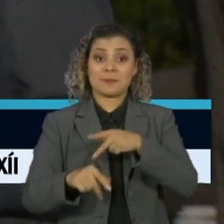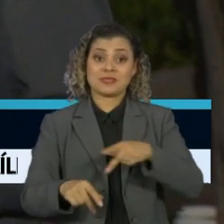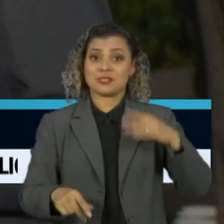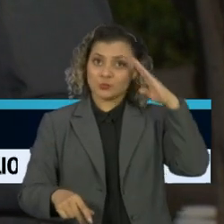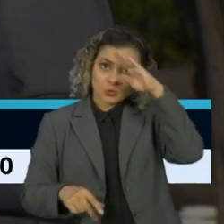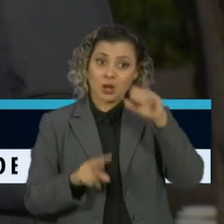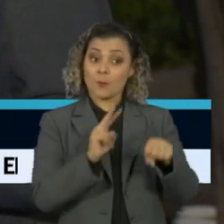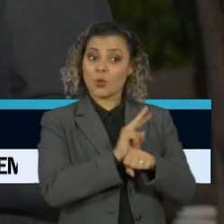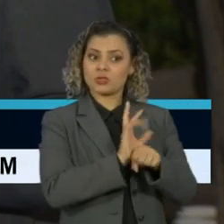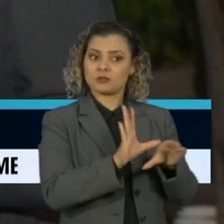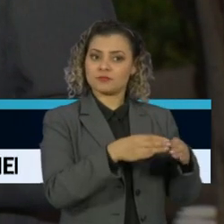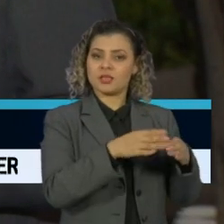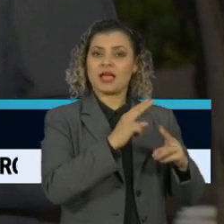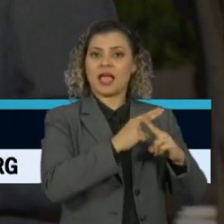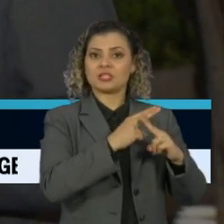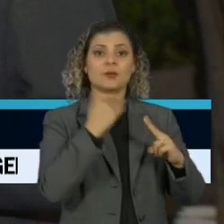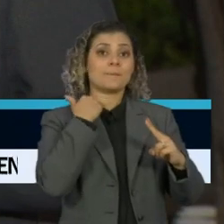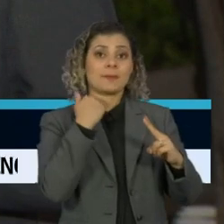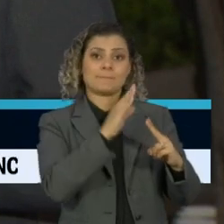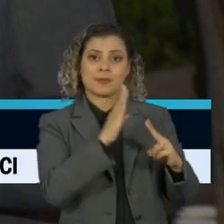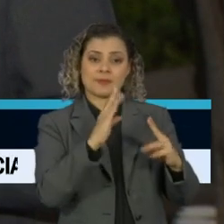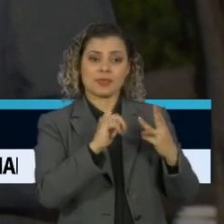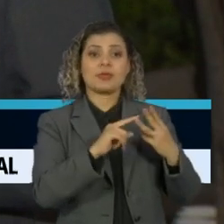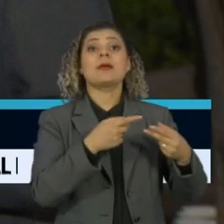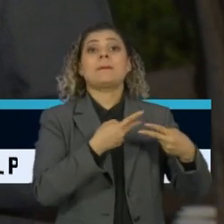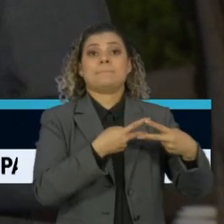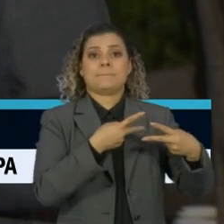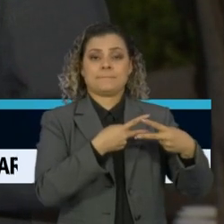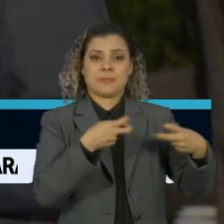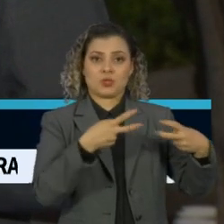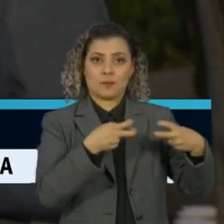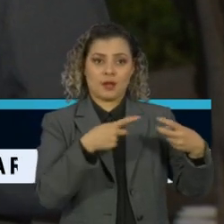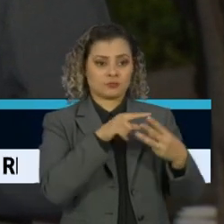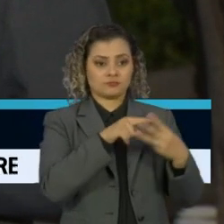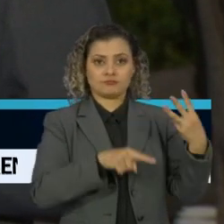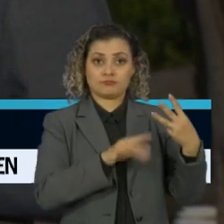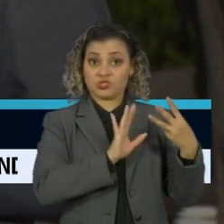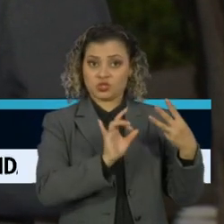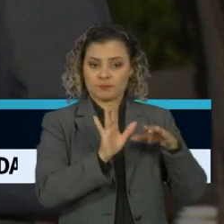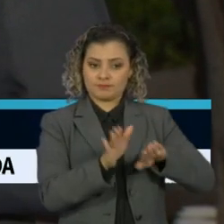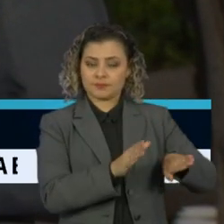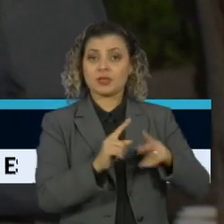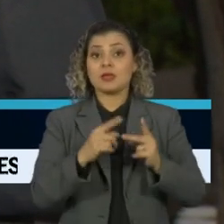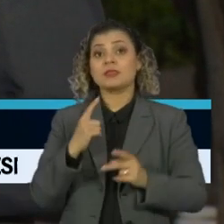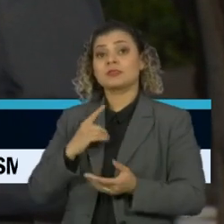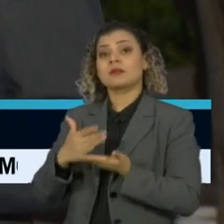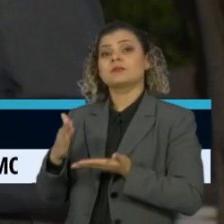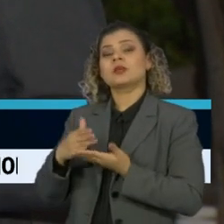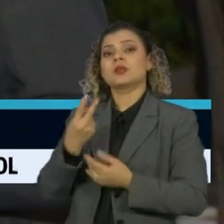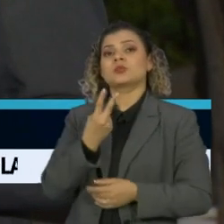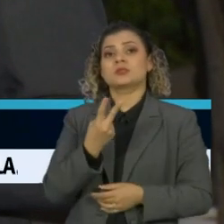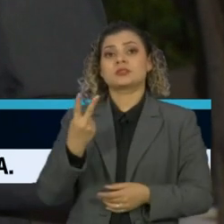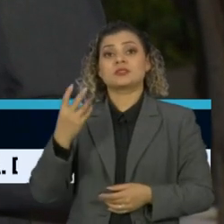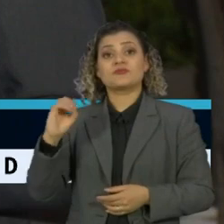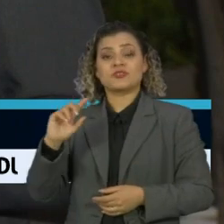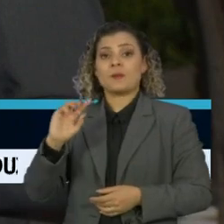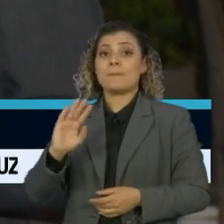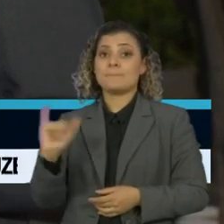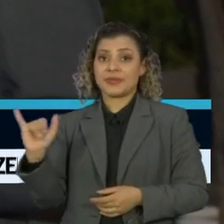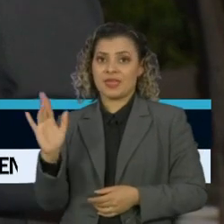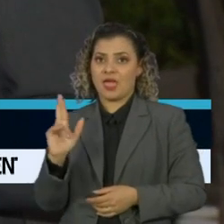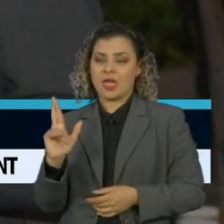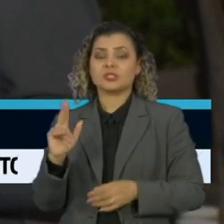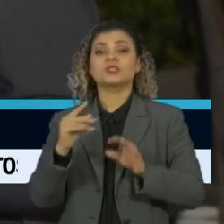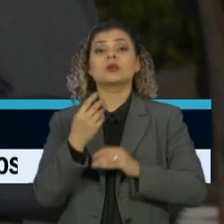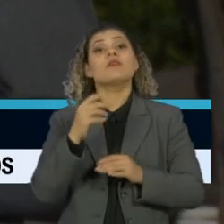Jair Bolsonaro, Caixa, Banco do Brasil e Petrobras, restam pouco mais de 220 bilhões de reais. Apenas cerca